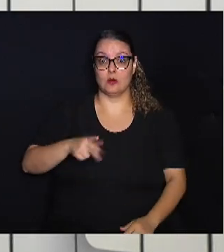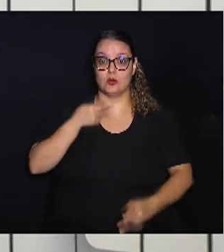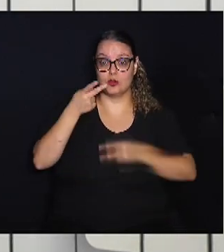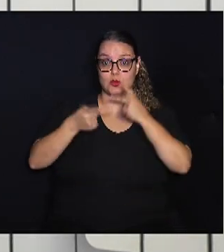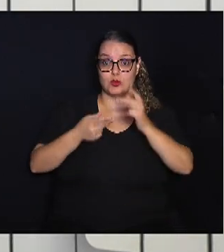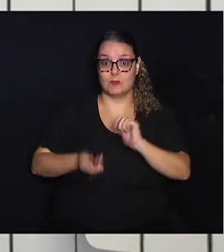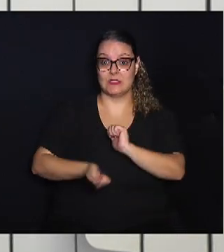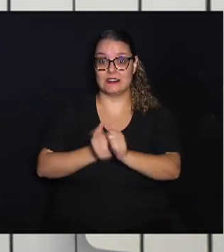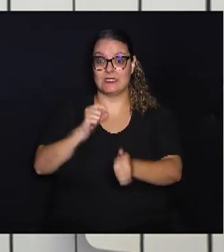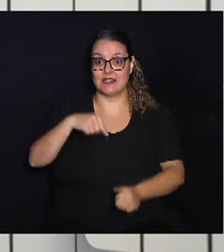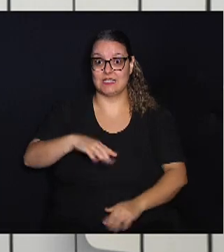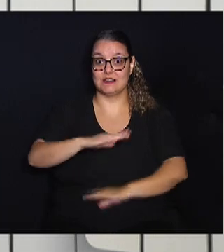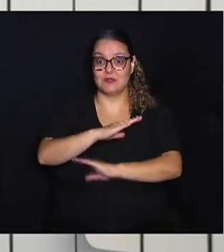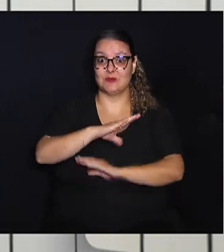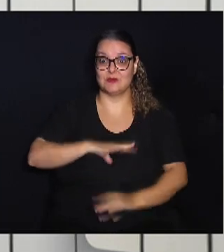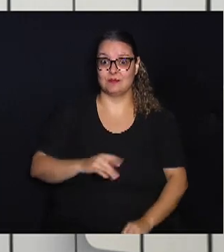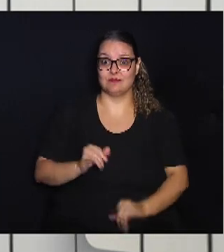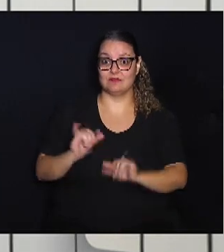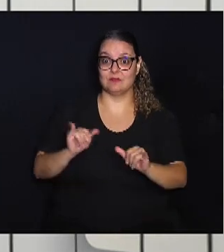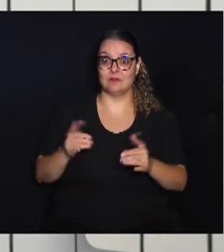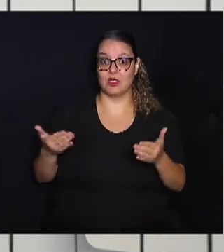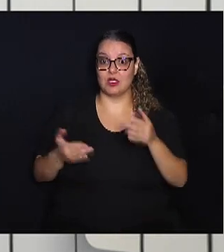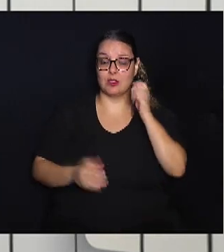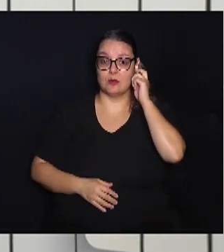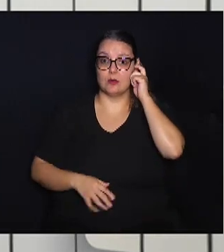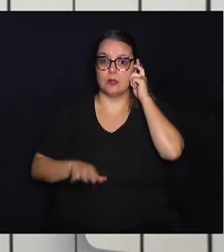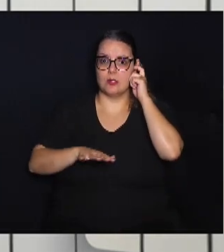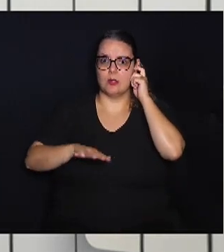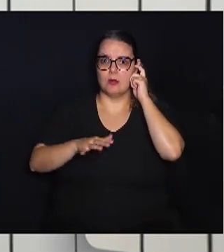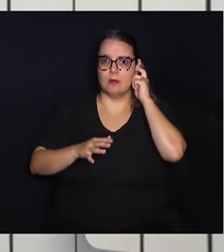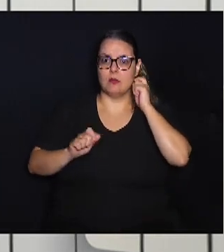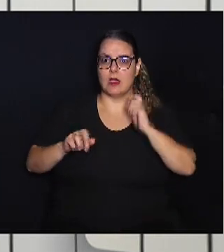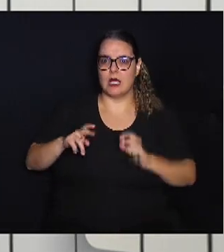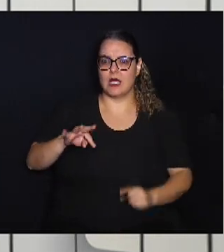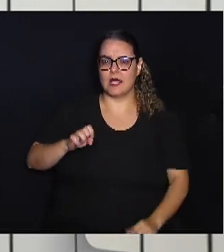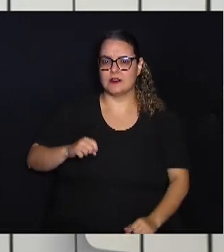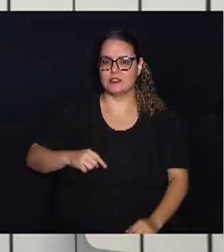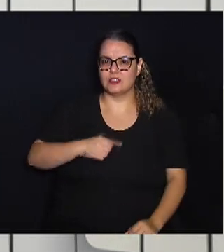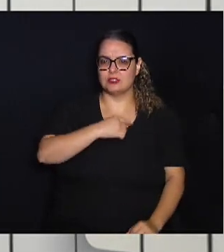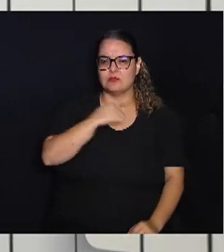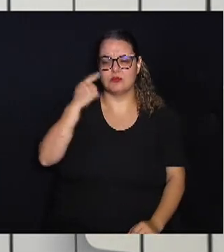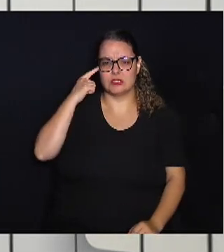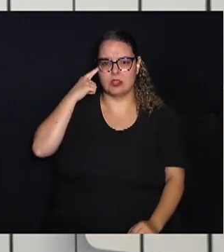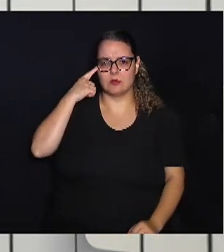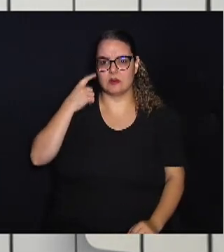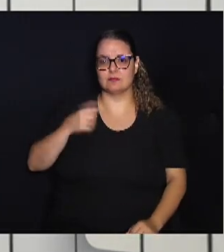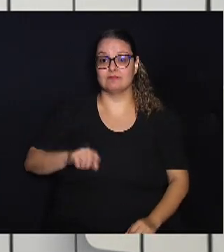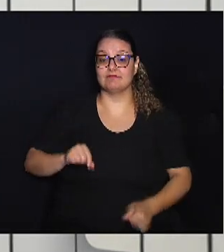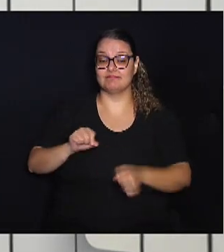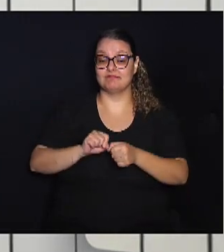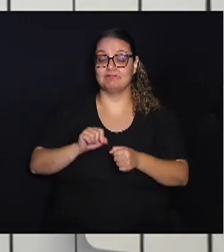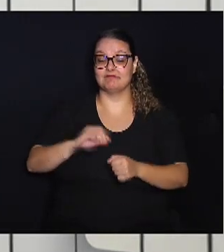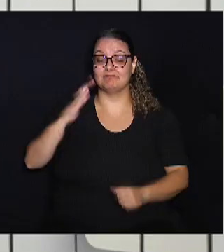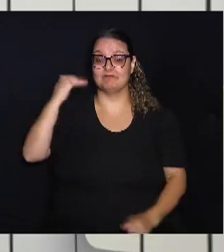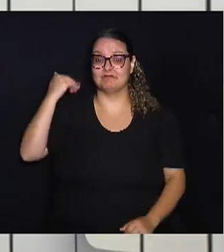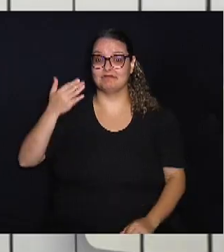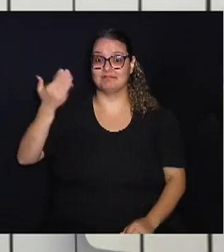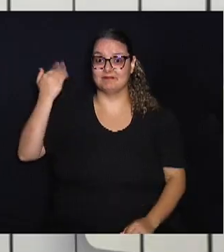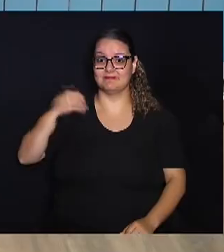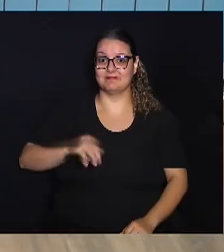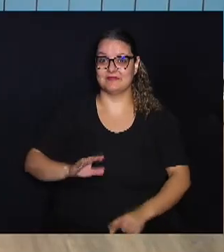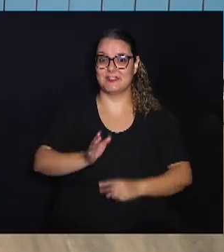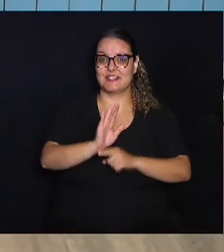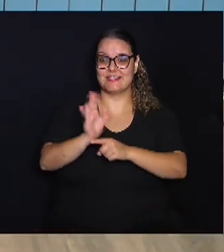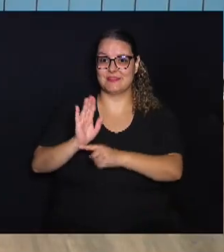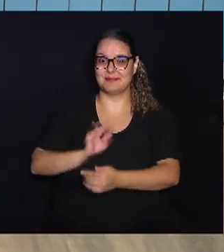esporte aqui no Jornal Câmara Notícia, mas agora sobre uma arte marcial japonesa que já fez muito sucesso nos